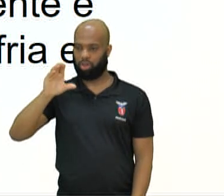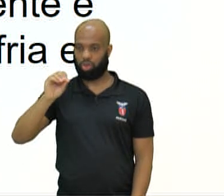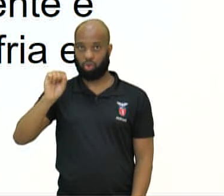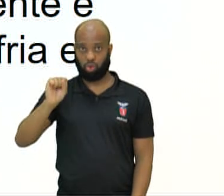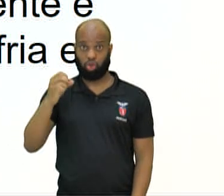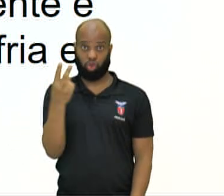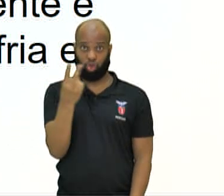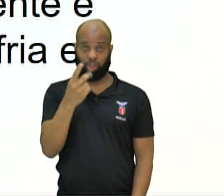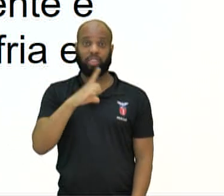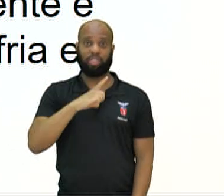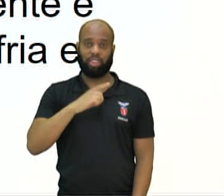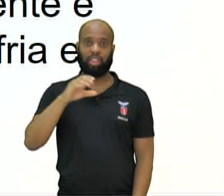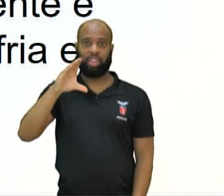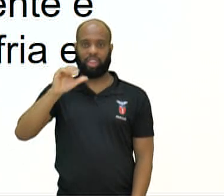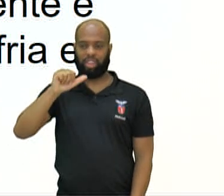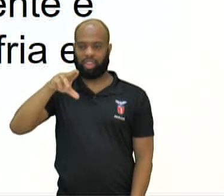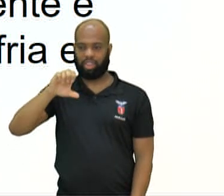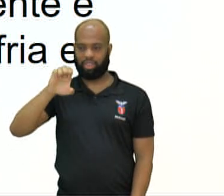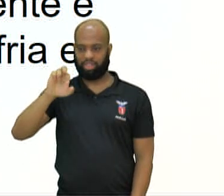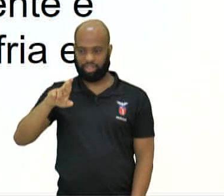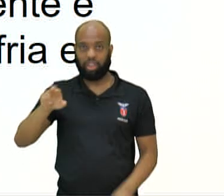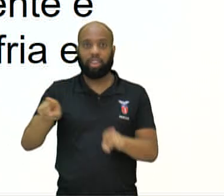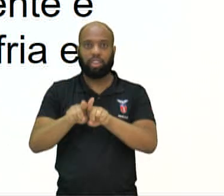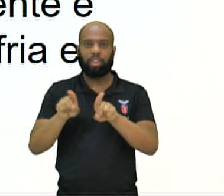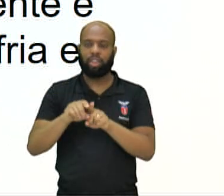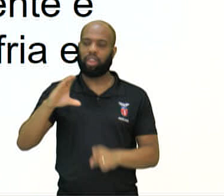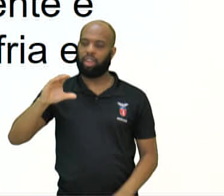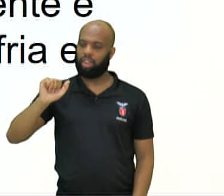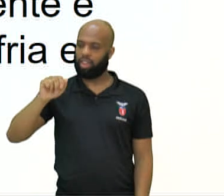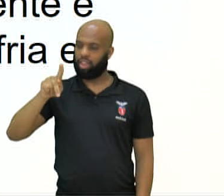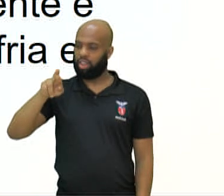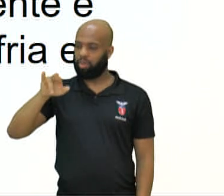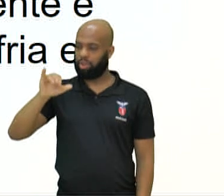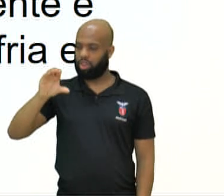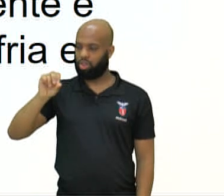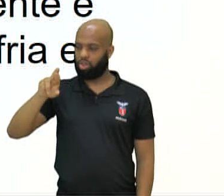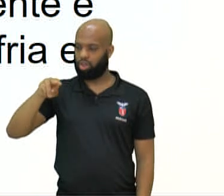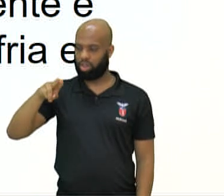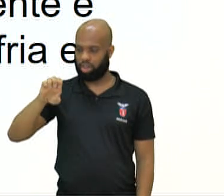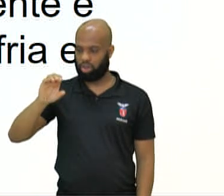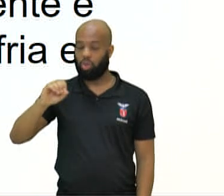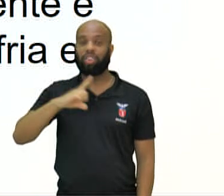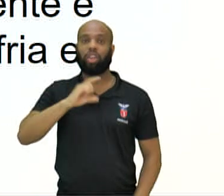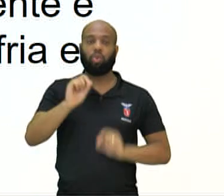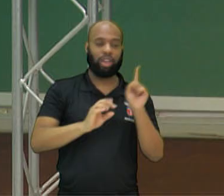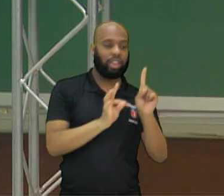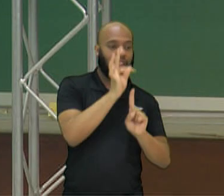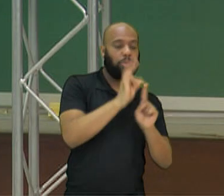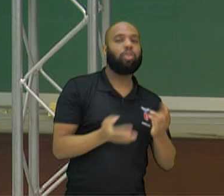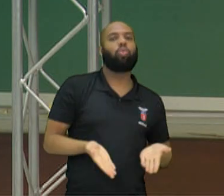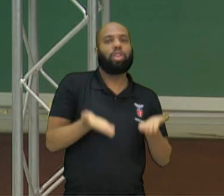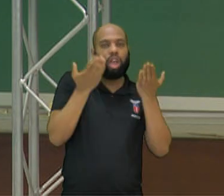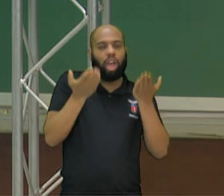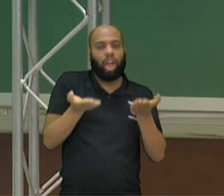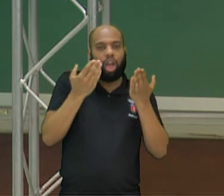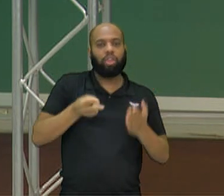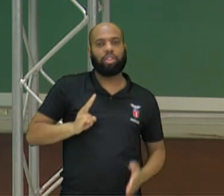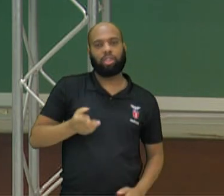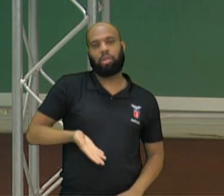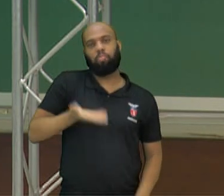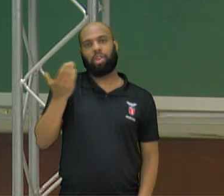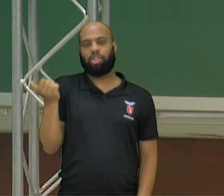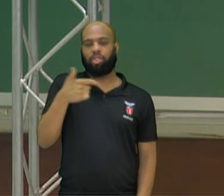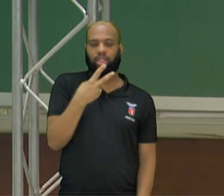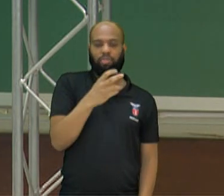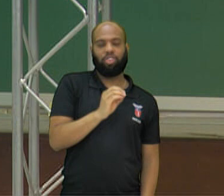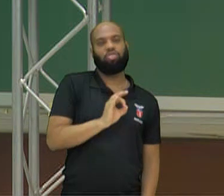apresenta temperaturas elevadas com médias anuais em torno de 20 graus. Então as temperaturas, elas também são quentes.